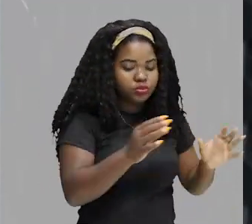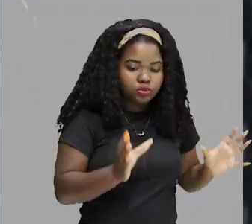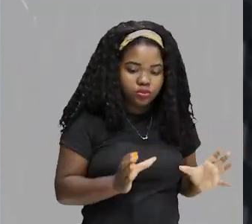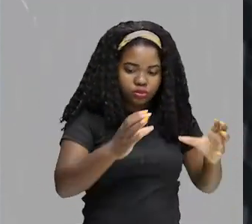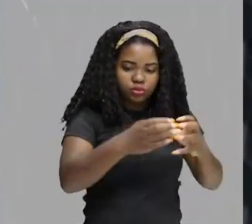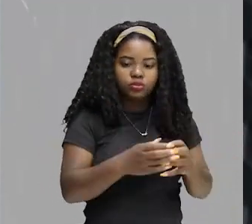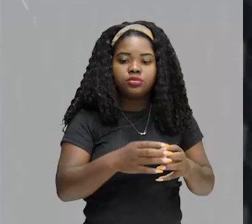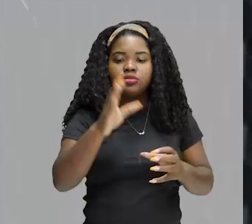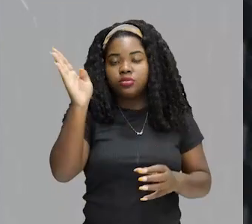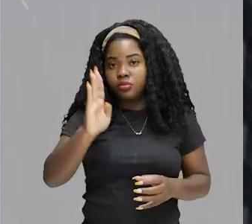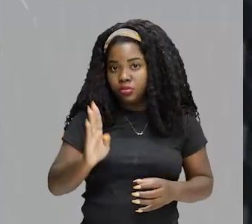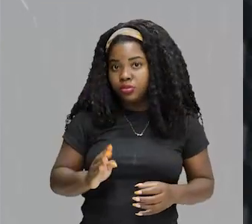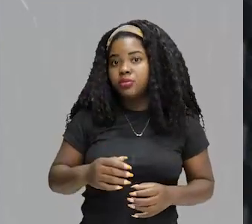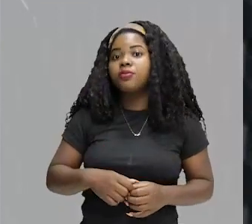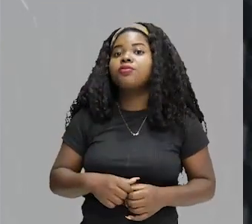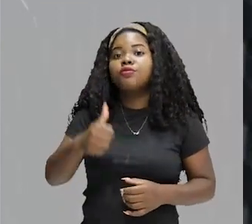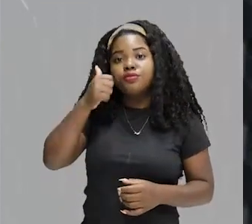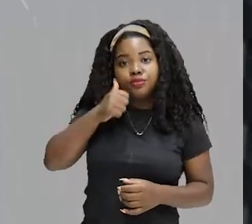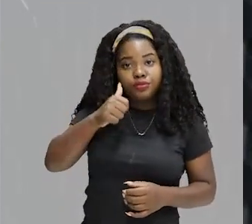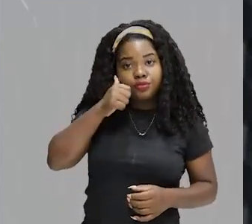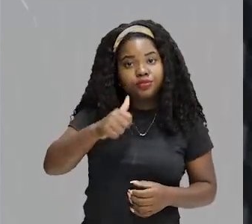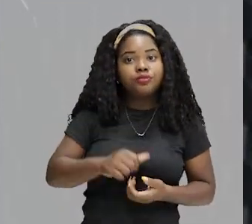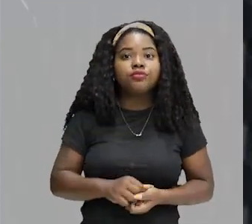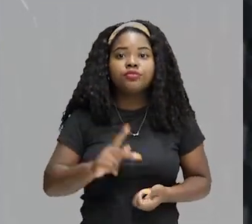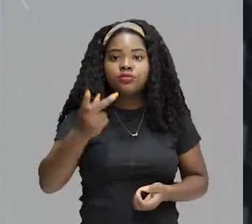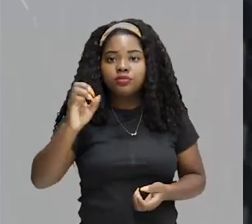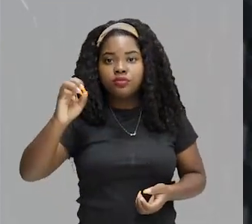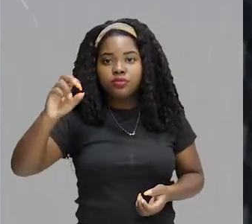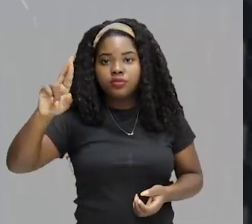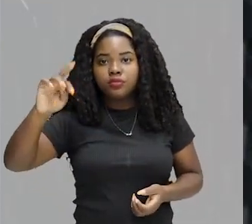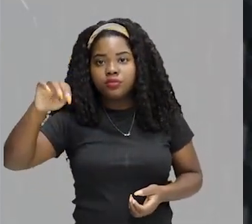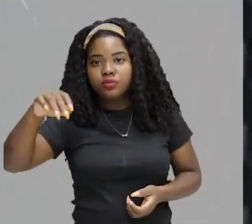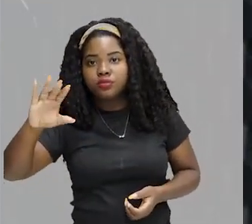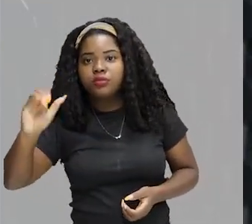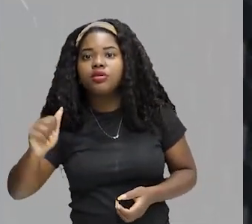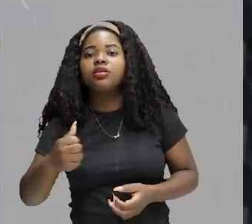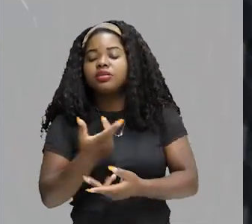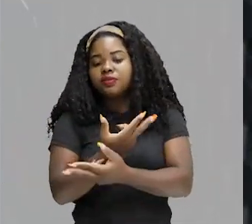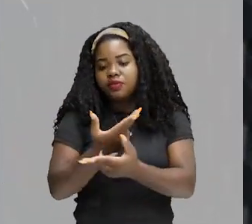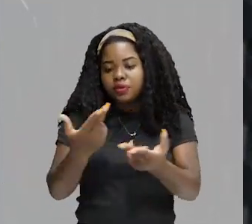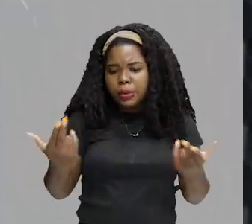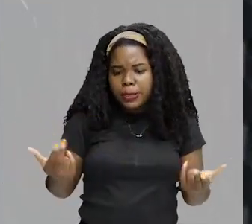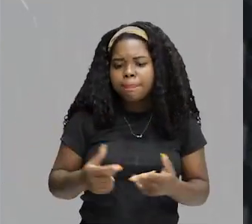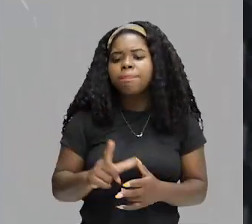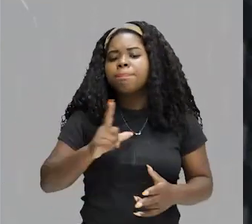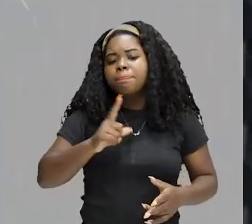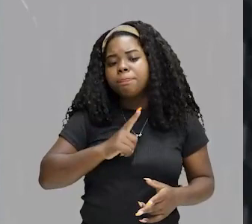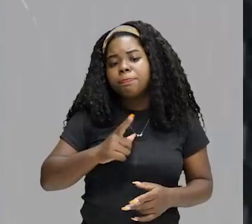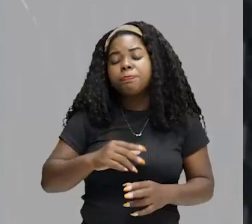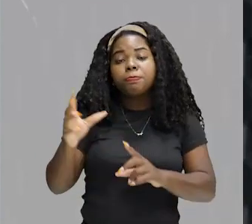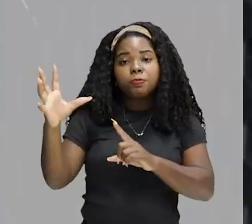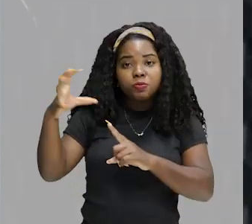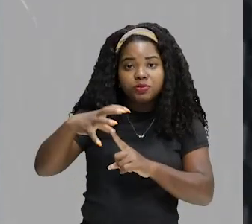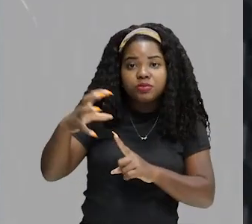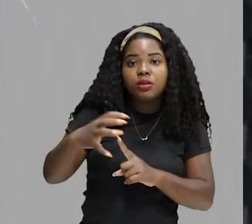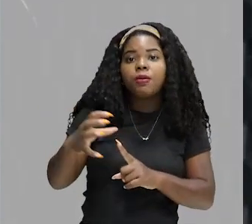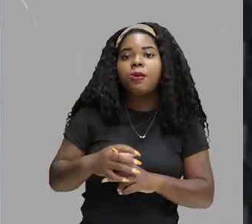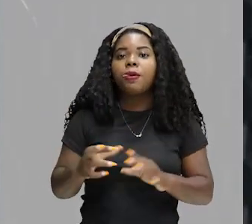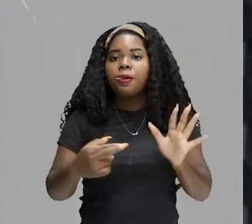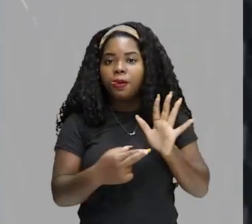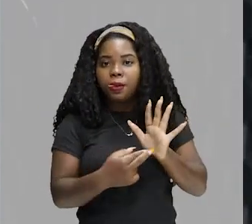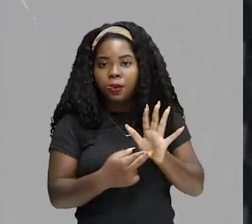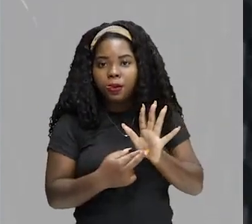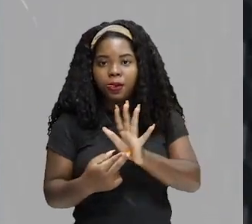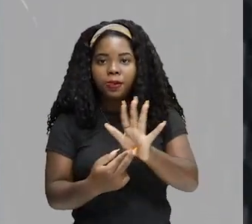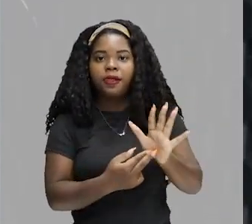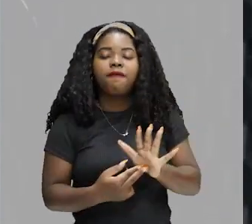também, tinha excelentes jogadoras, tinha Hortência, tinha Paula. Então nós tínhamos referências. É o que